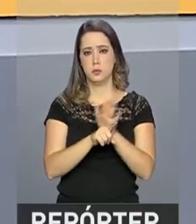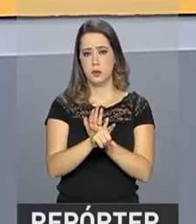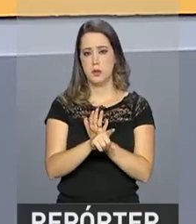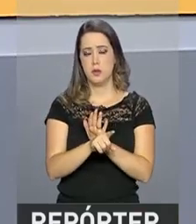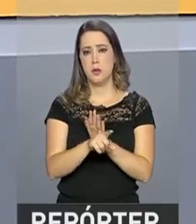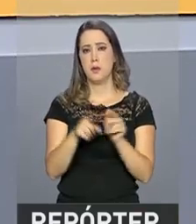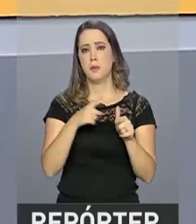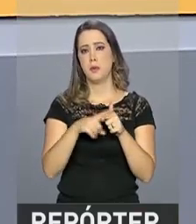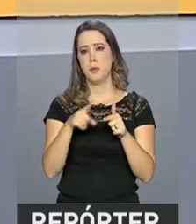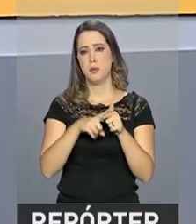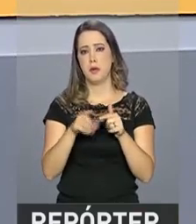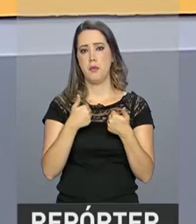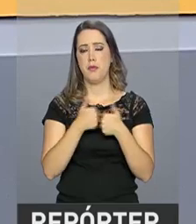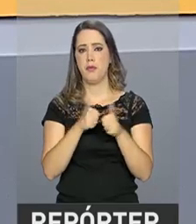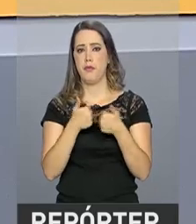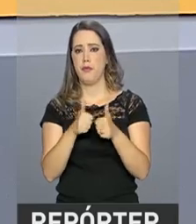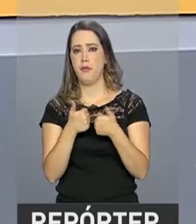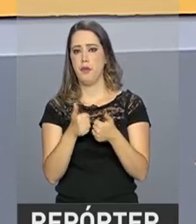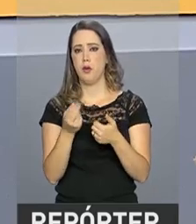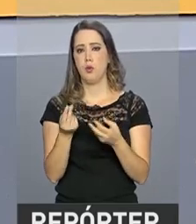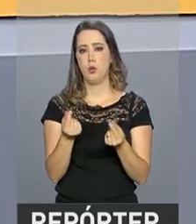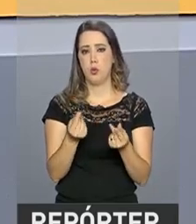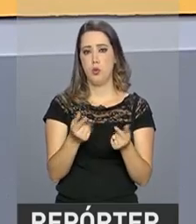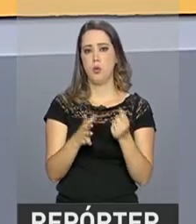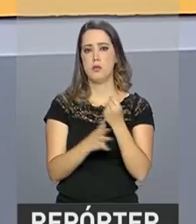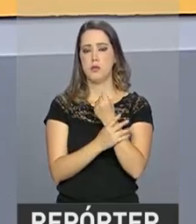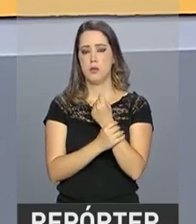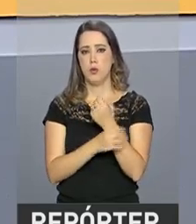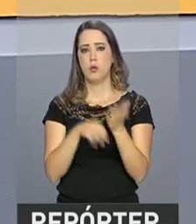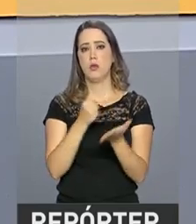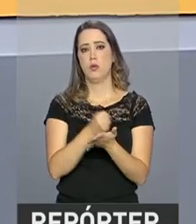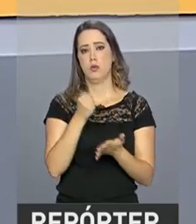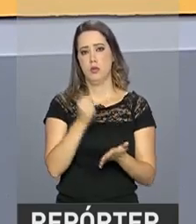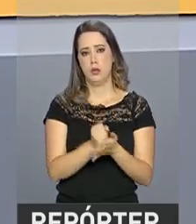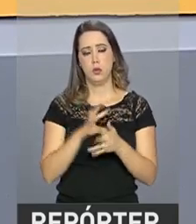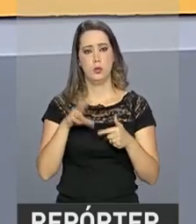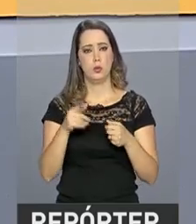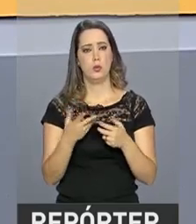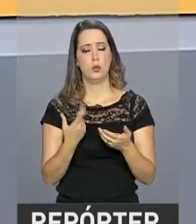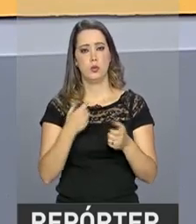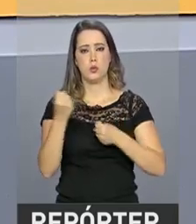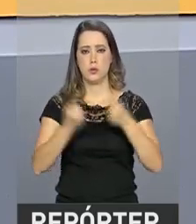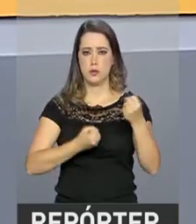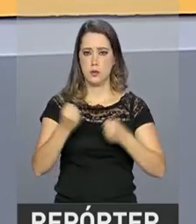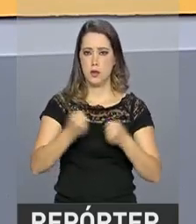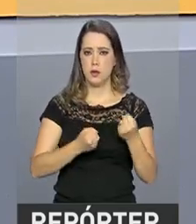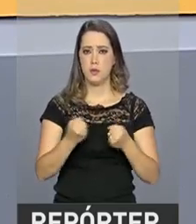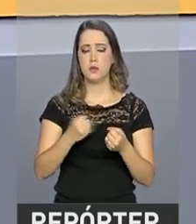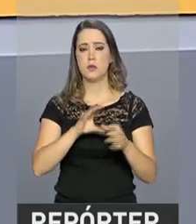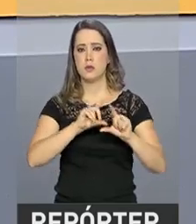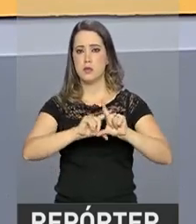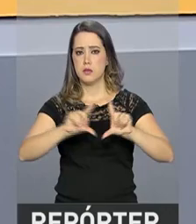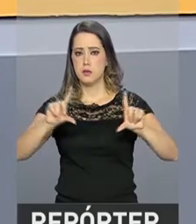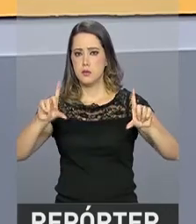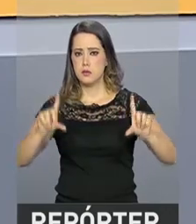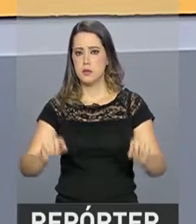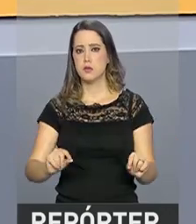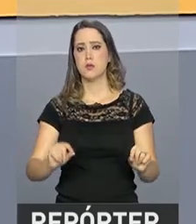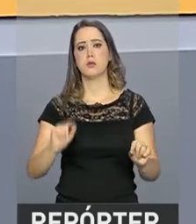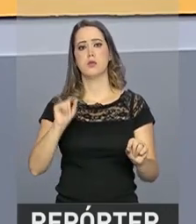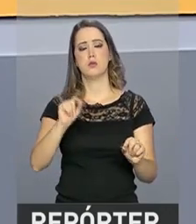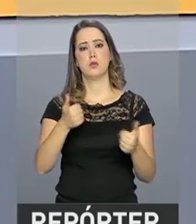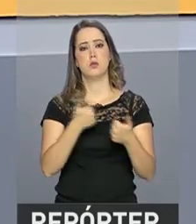questões como frete seguro e contratos segundo o texto todos os veículos devem continuar a ter a inscrição no registro nacional